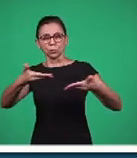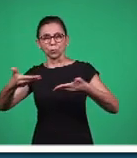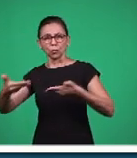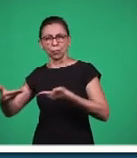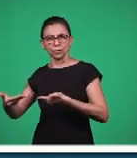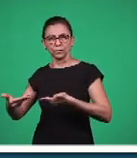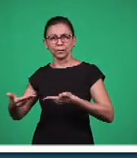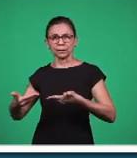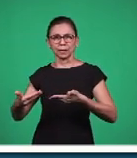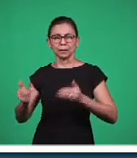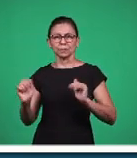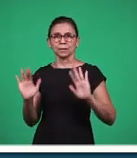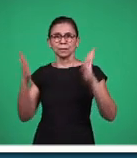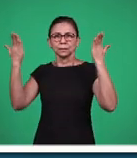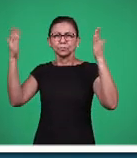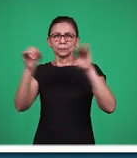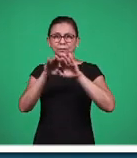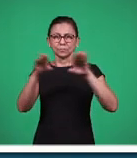chegando-se, os servirá.